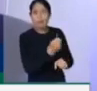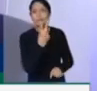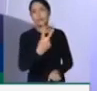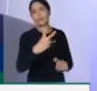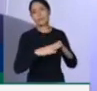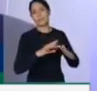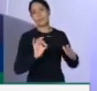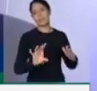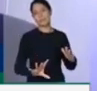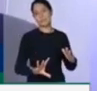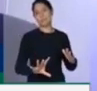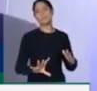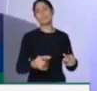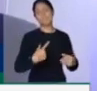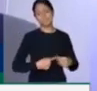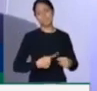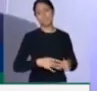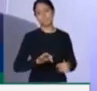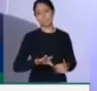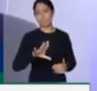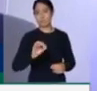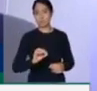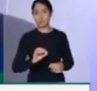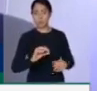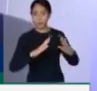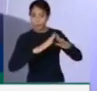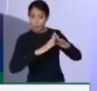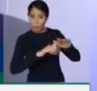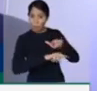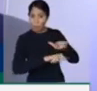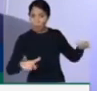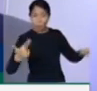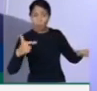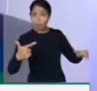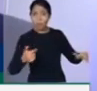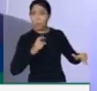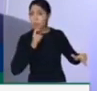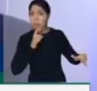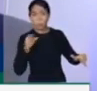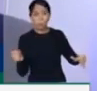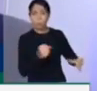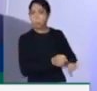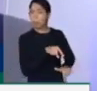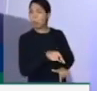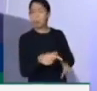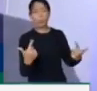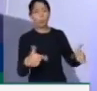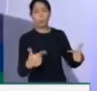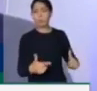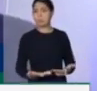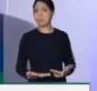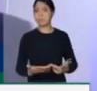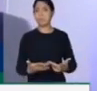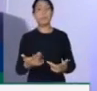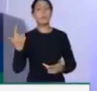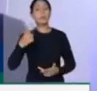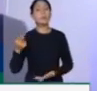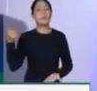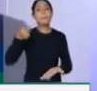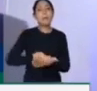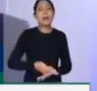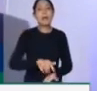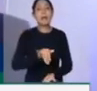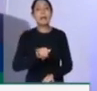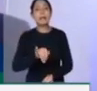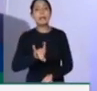sem nenhum morador. Também não foi reconstruída Ingesteira, Paracatu de Baixo, as indenizações não foram